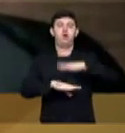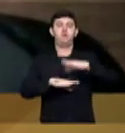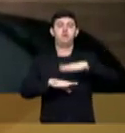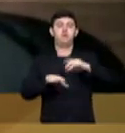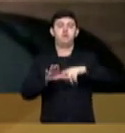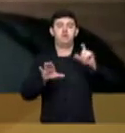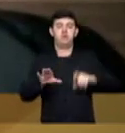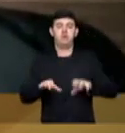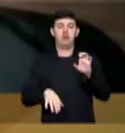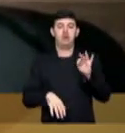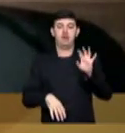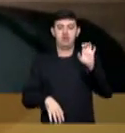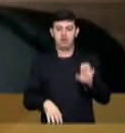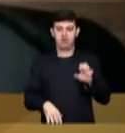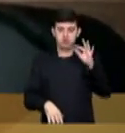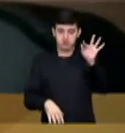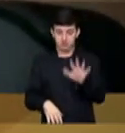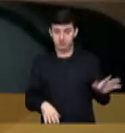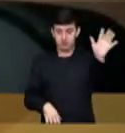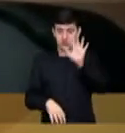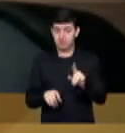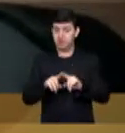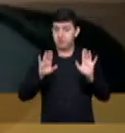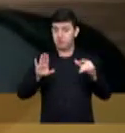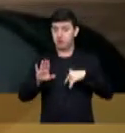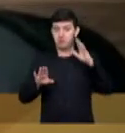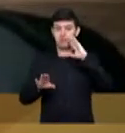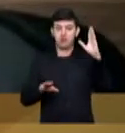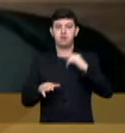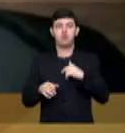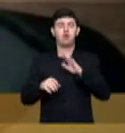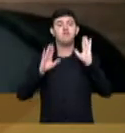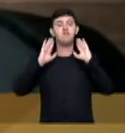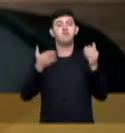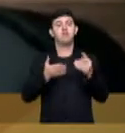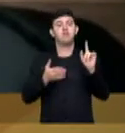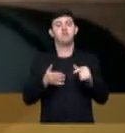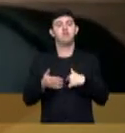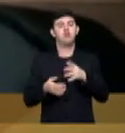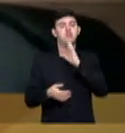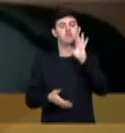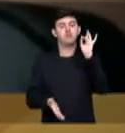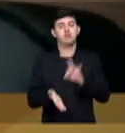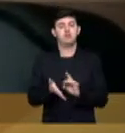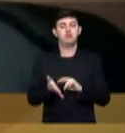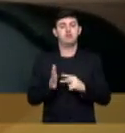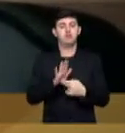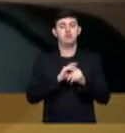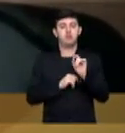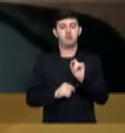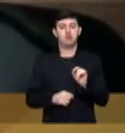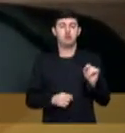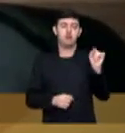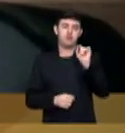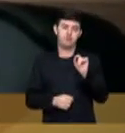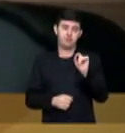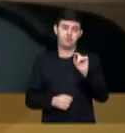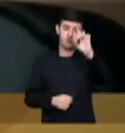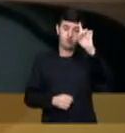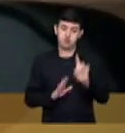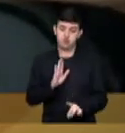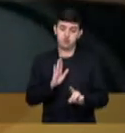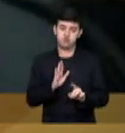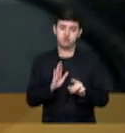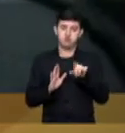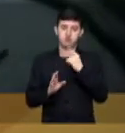da federação, mas, sobretudo, se destina a reconhecer que a concretização dos